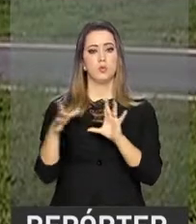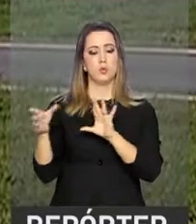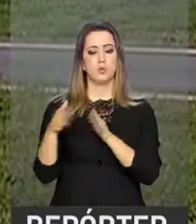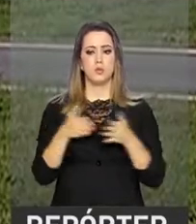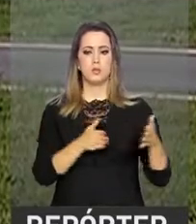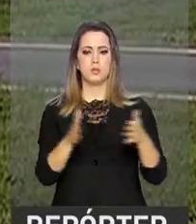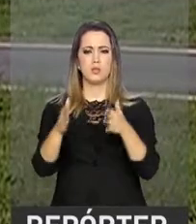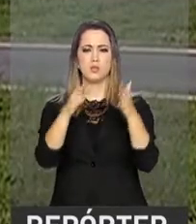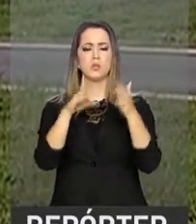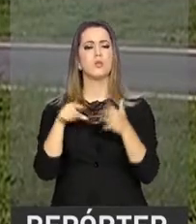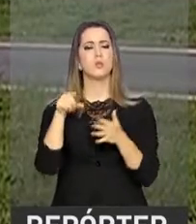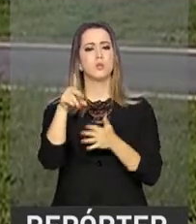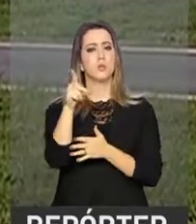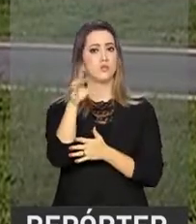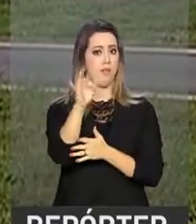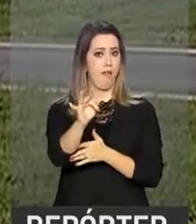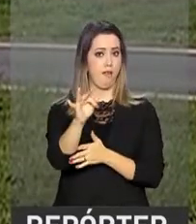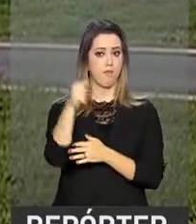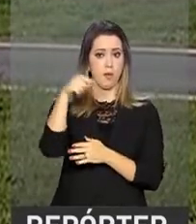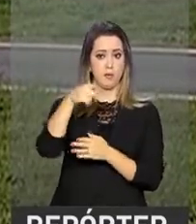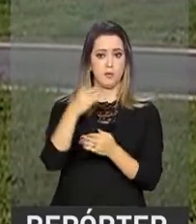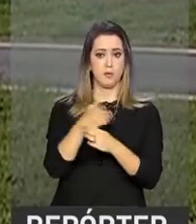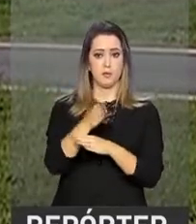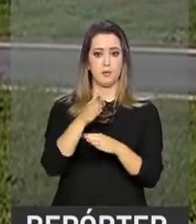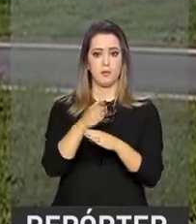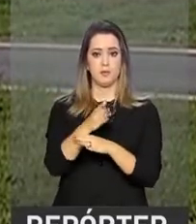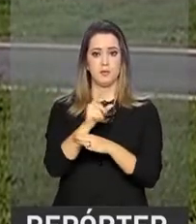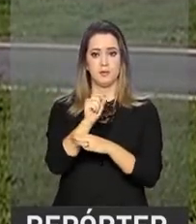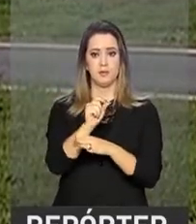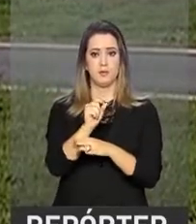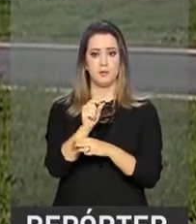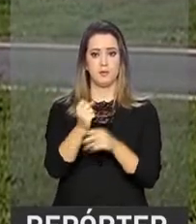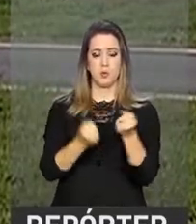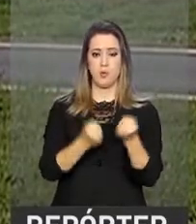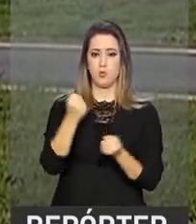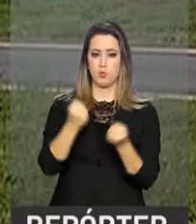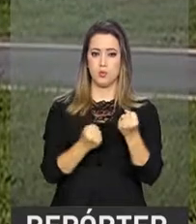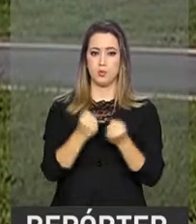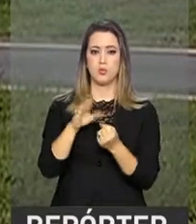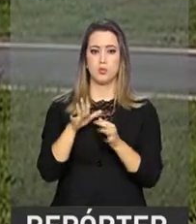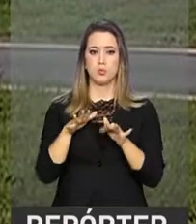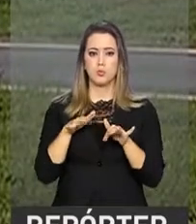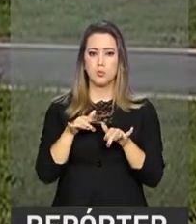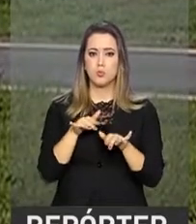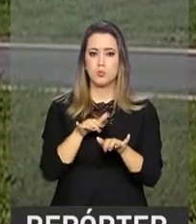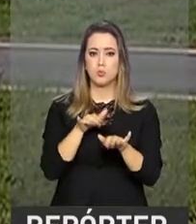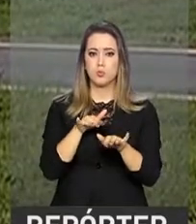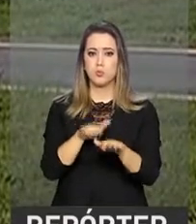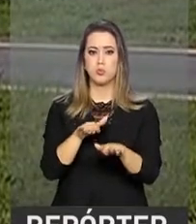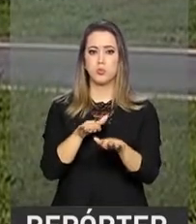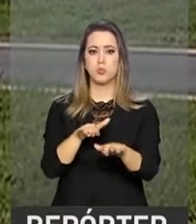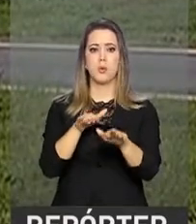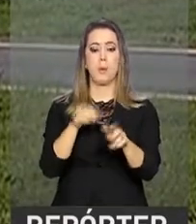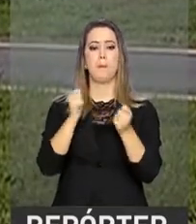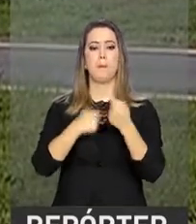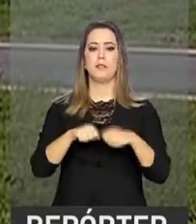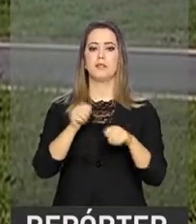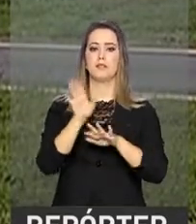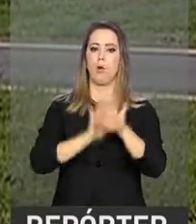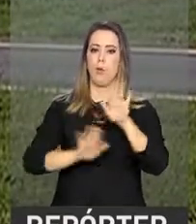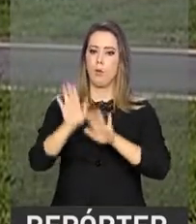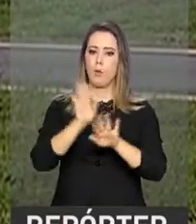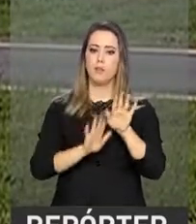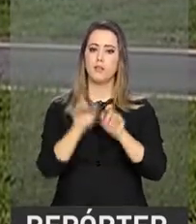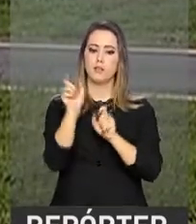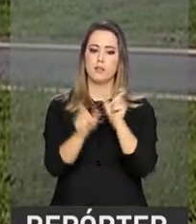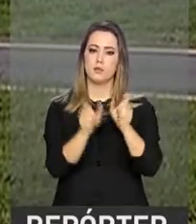que cortam o Distrito Federal, o trânsito já começa a ficar intenso e é preciso muito cuidado dos